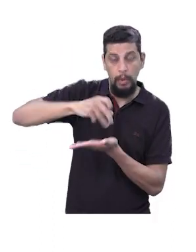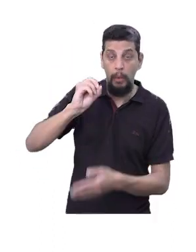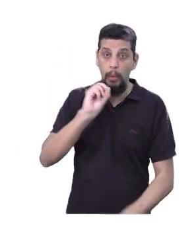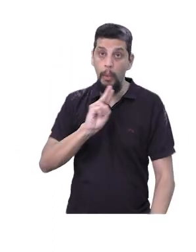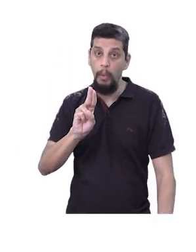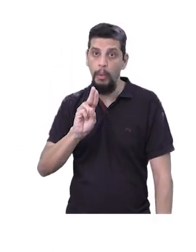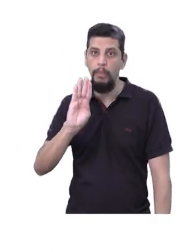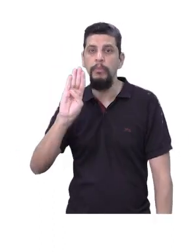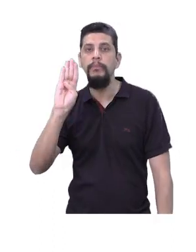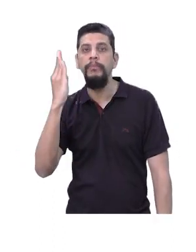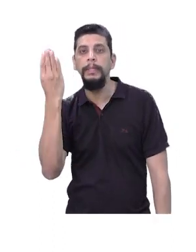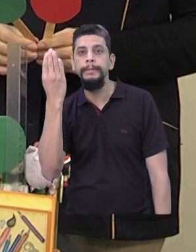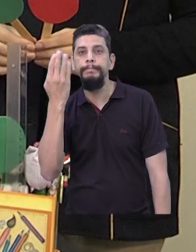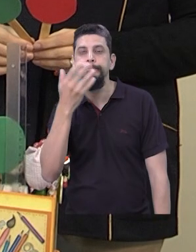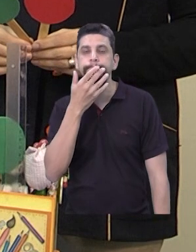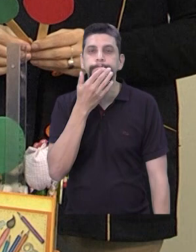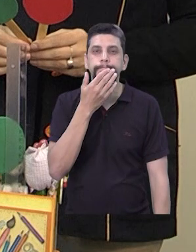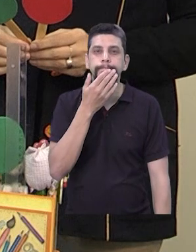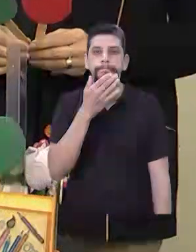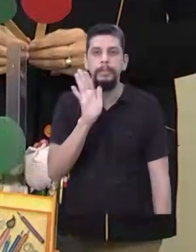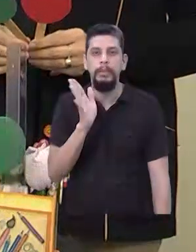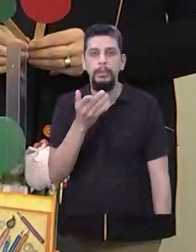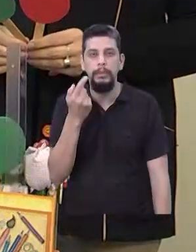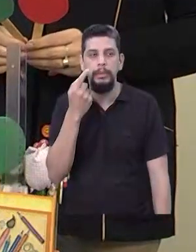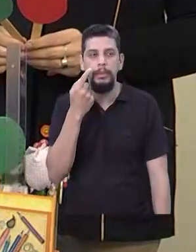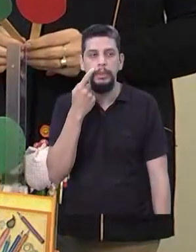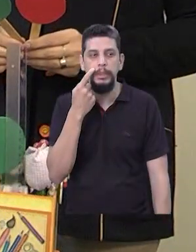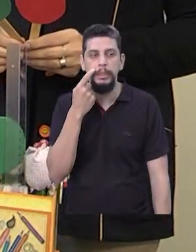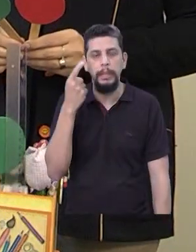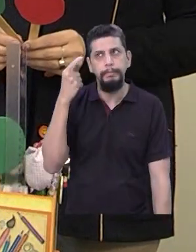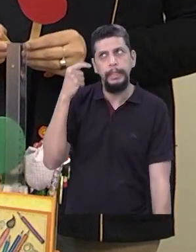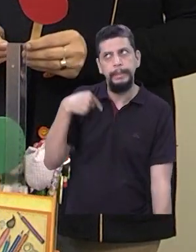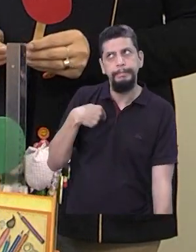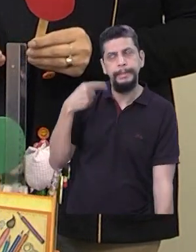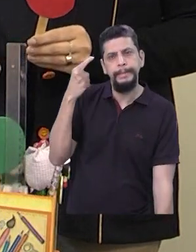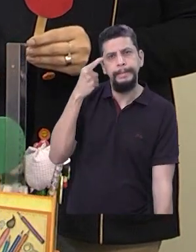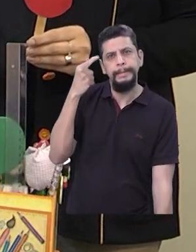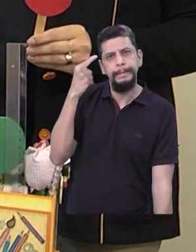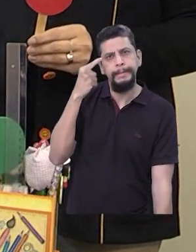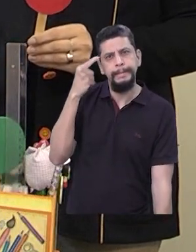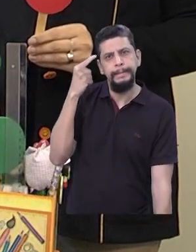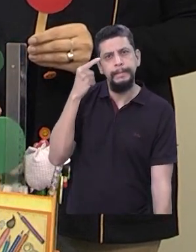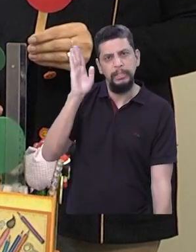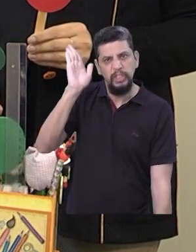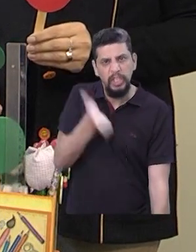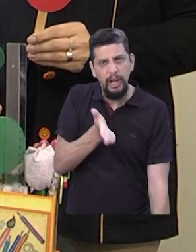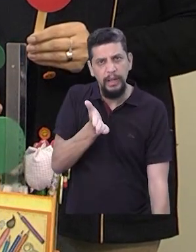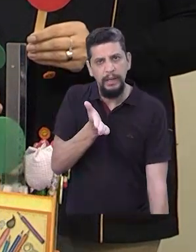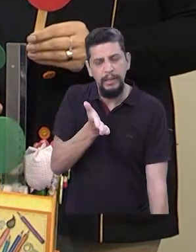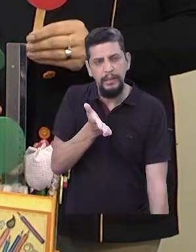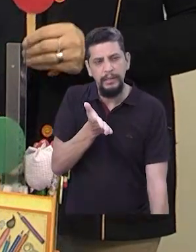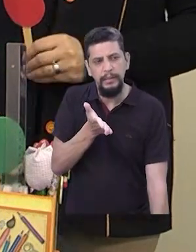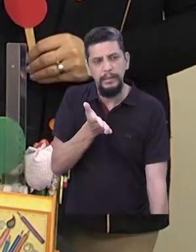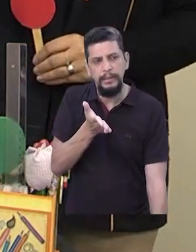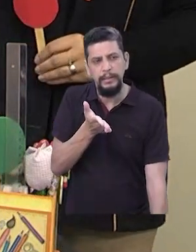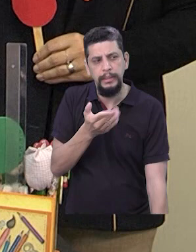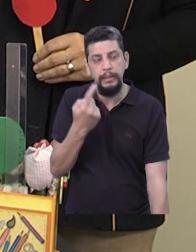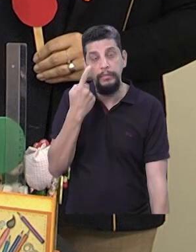Verdadeiro ou falso? Um, dois, três. Peraí, deixa eu pensar. Deixa eu pensar. Já.